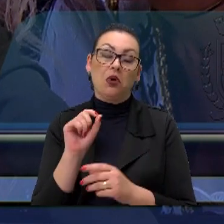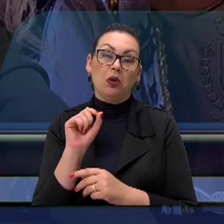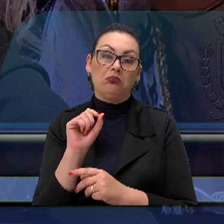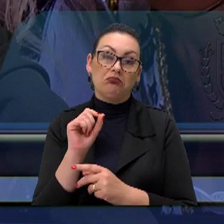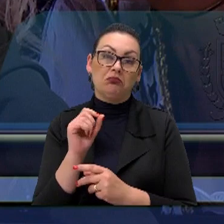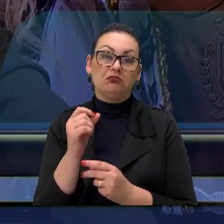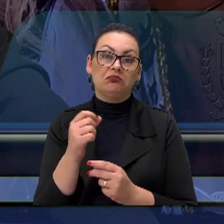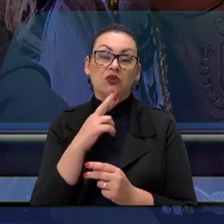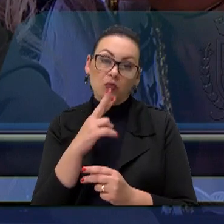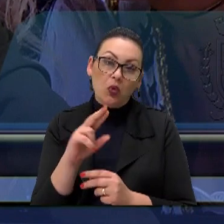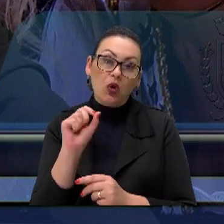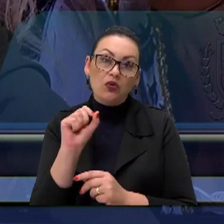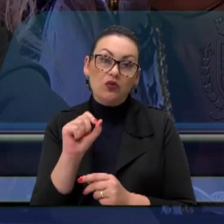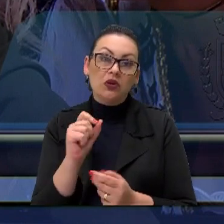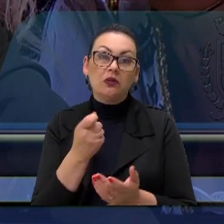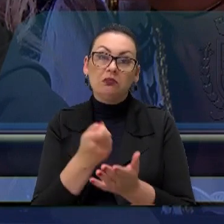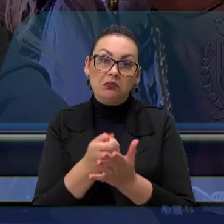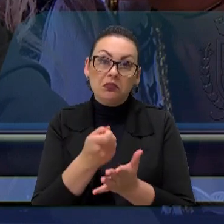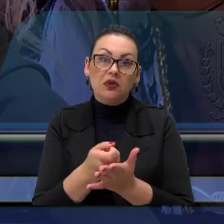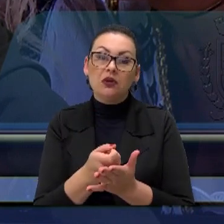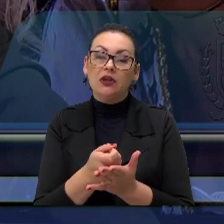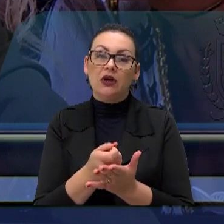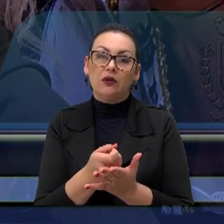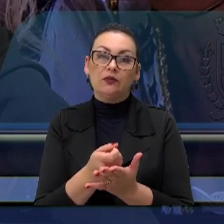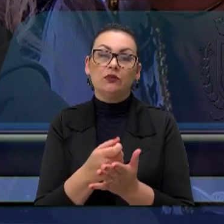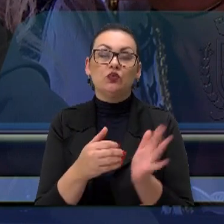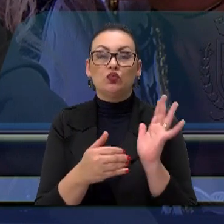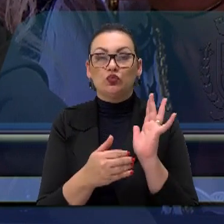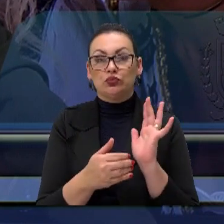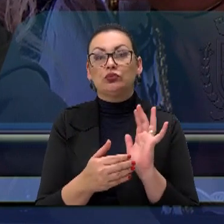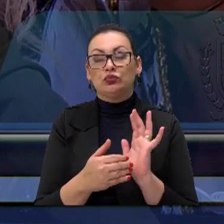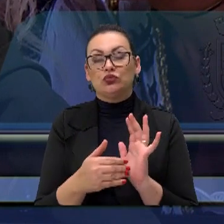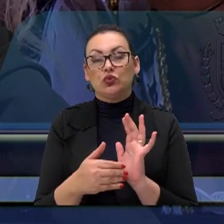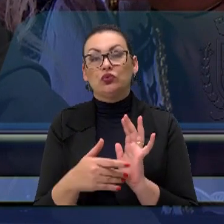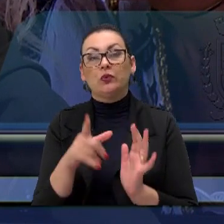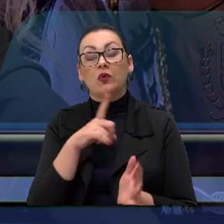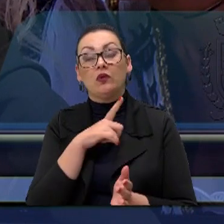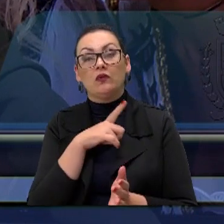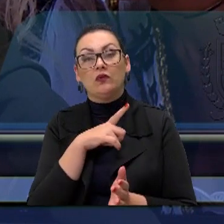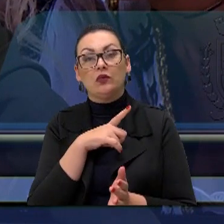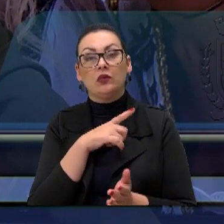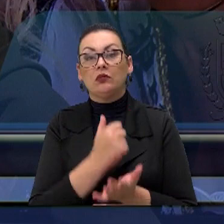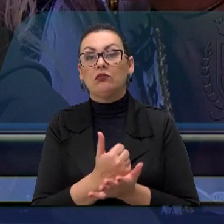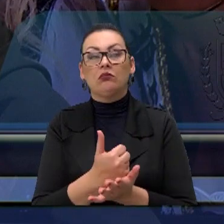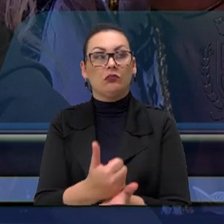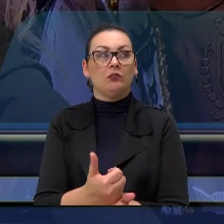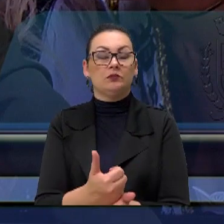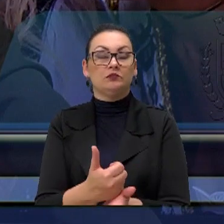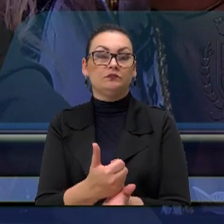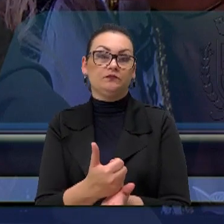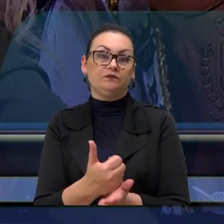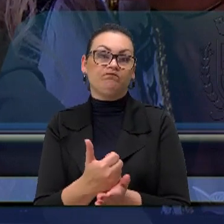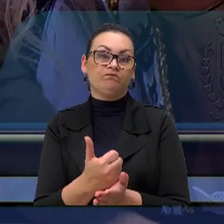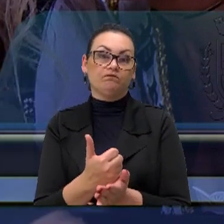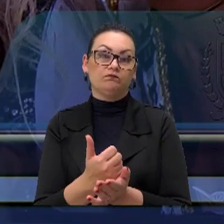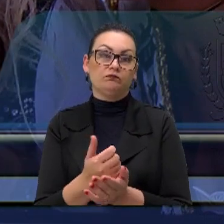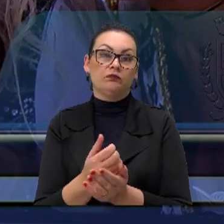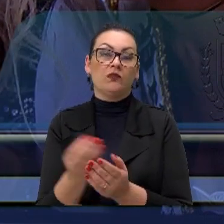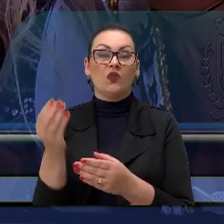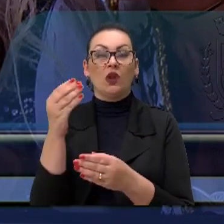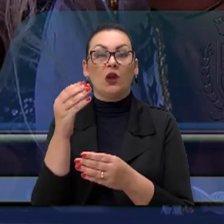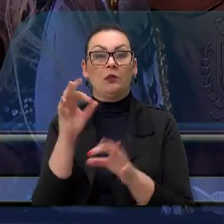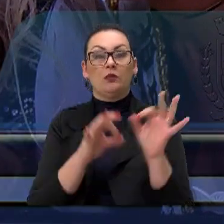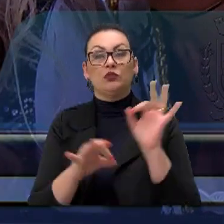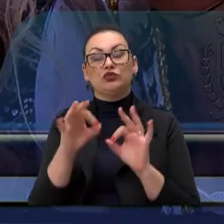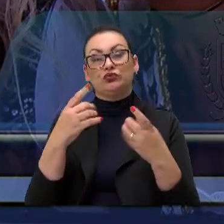estão reivindicando, que é muito justo. Então, vão ter de mim aqui todo o apoio, se vier um projeto à discussão